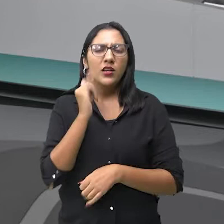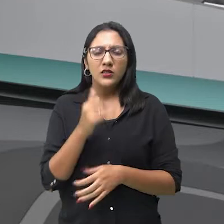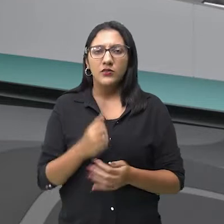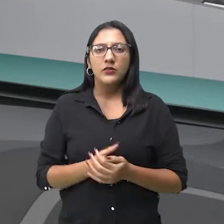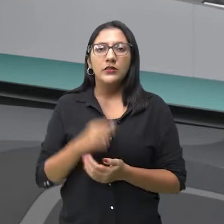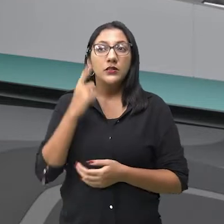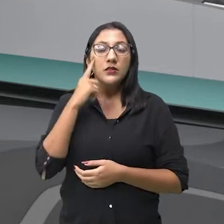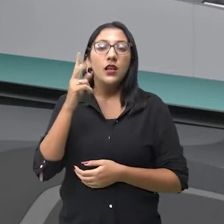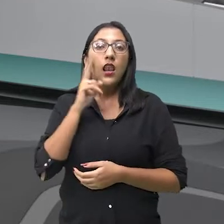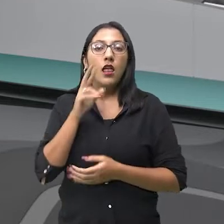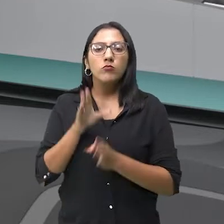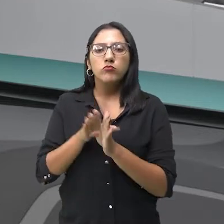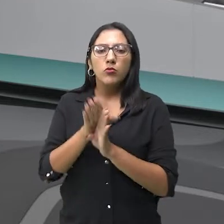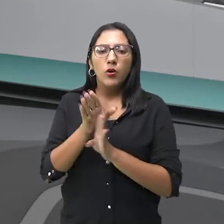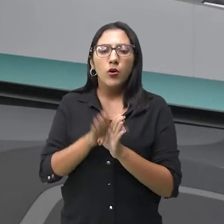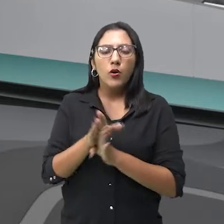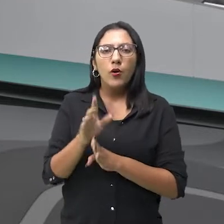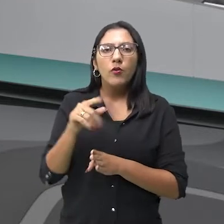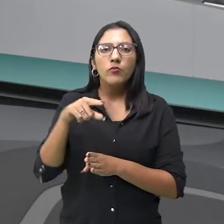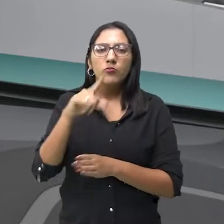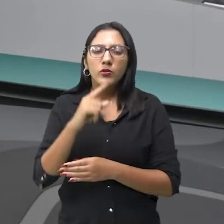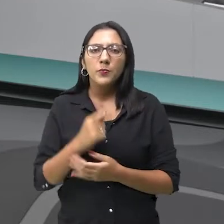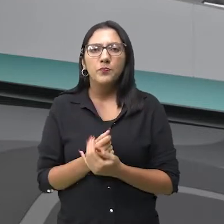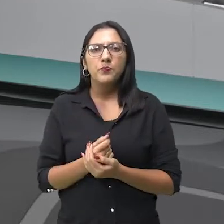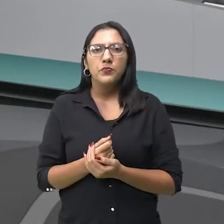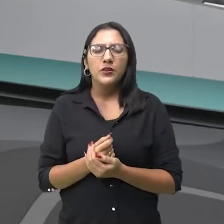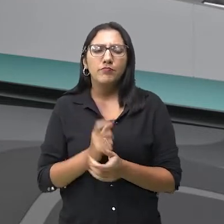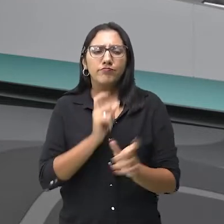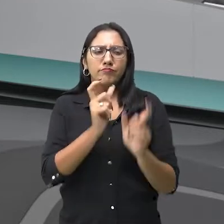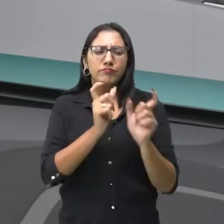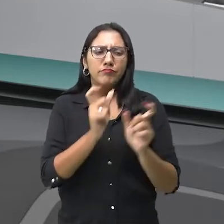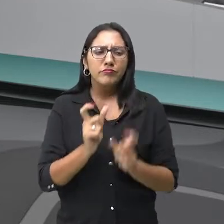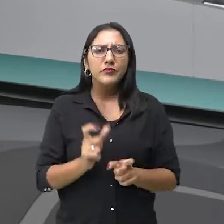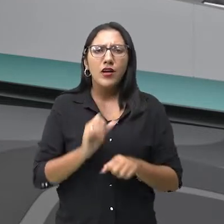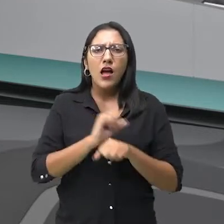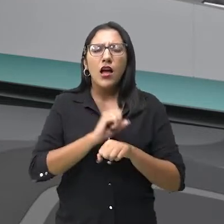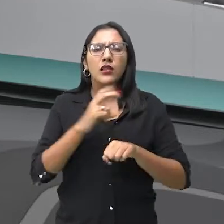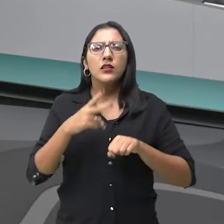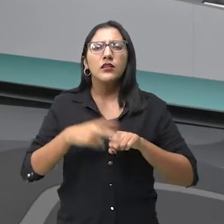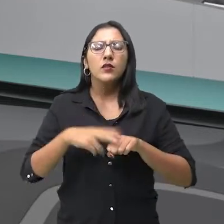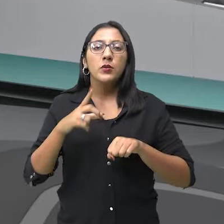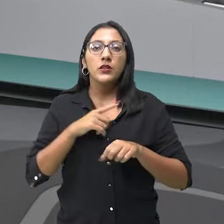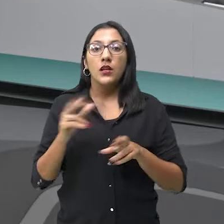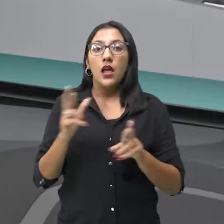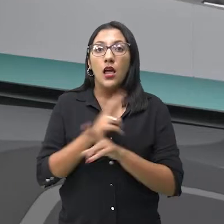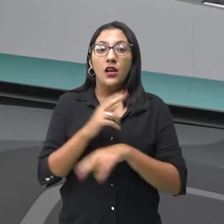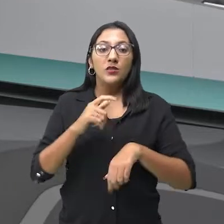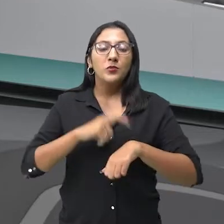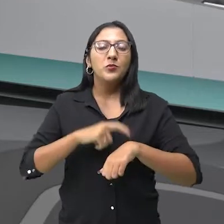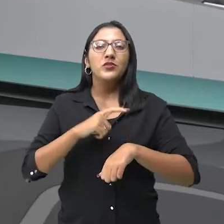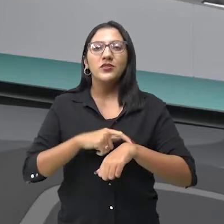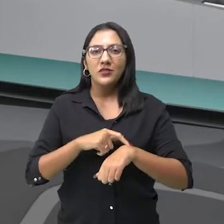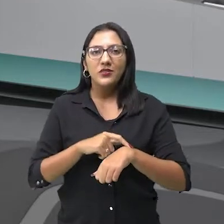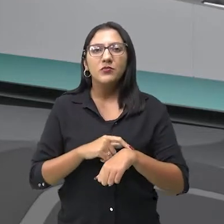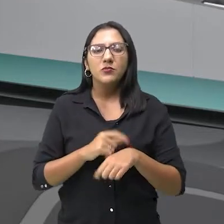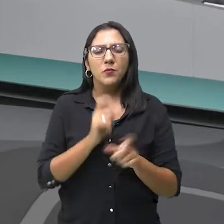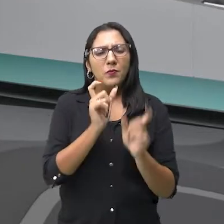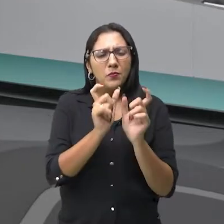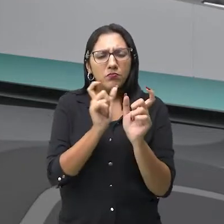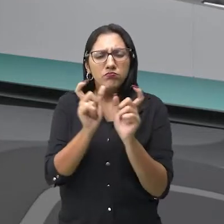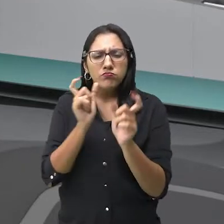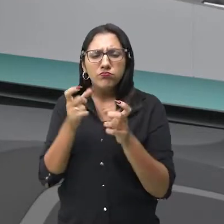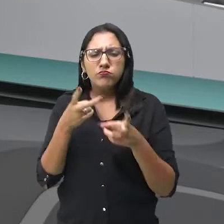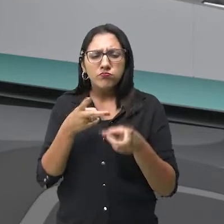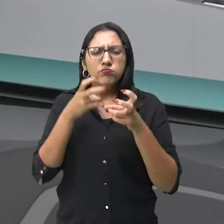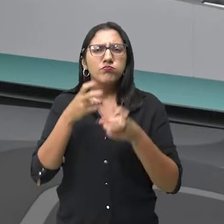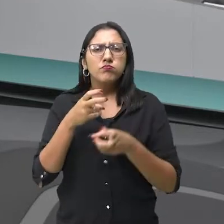temos orientado a vocês a sempre procurar expressões adverbiais que indiquem tempo, expressões adverbiais que deem para